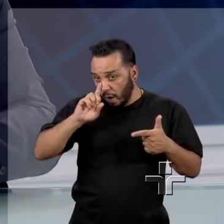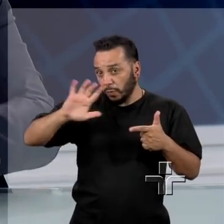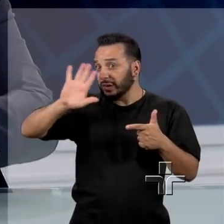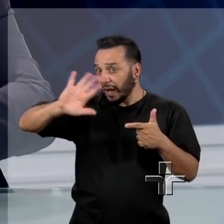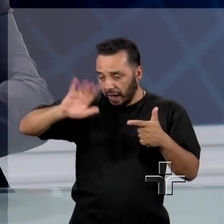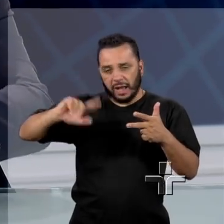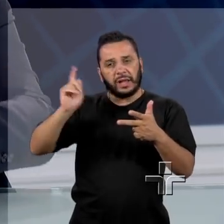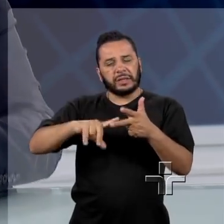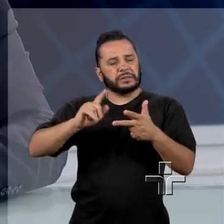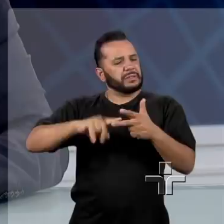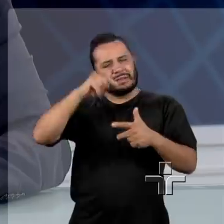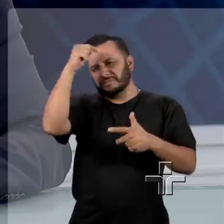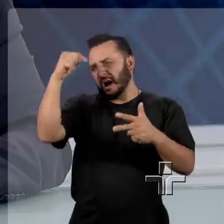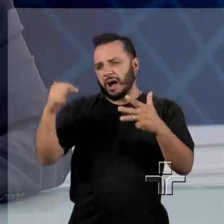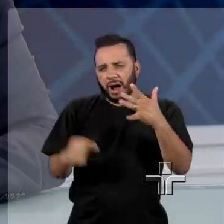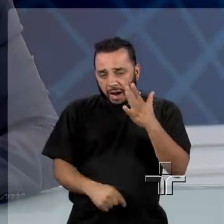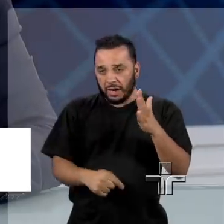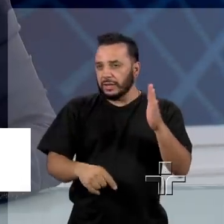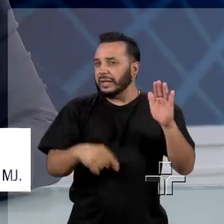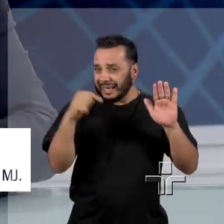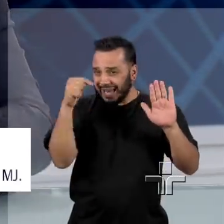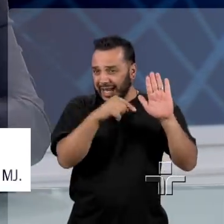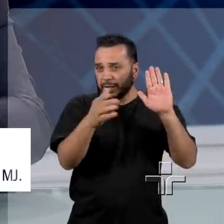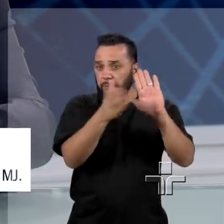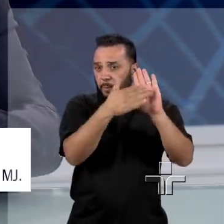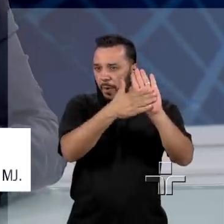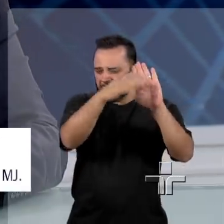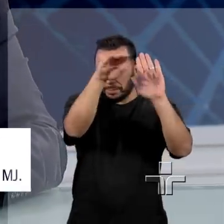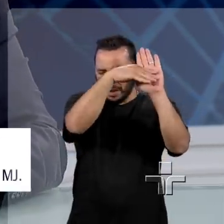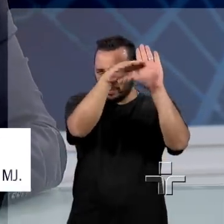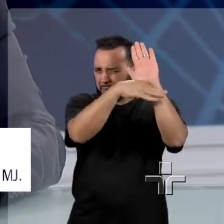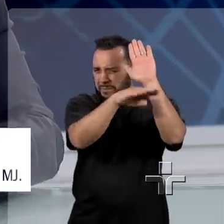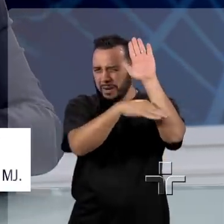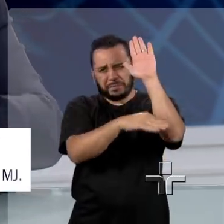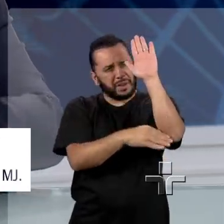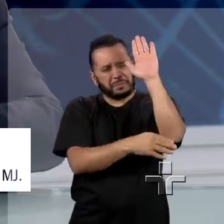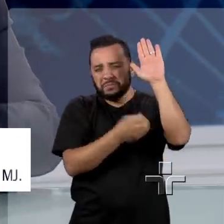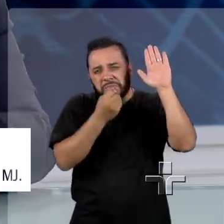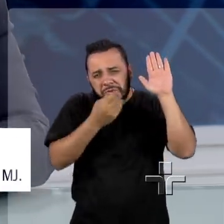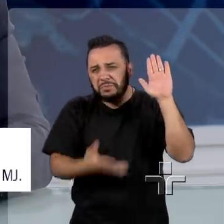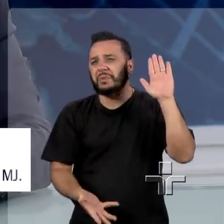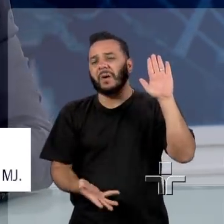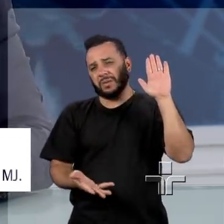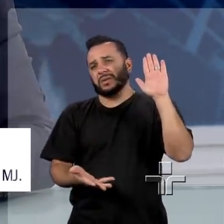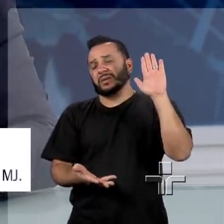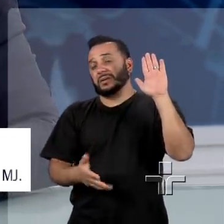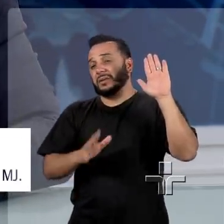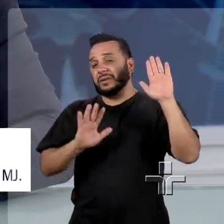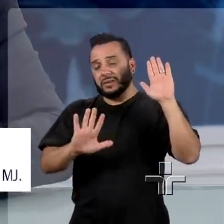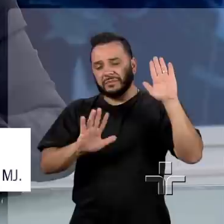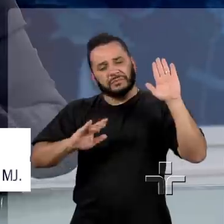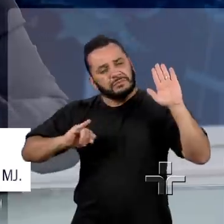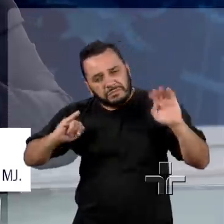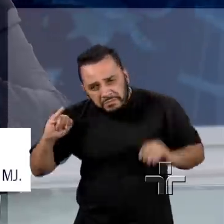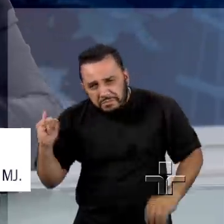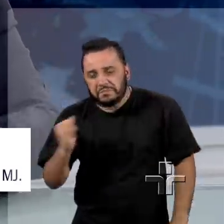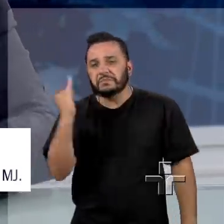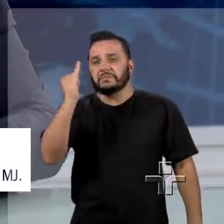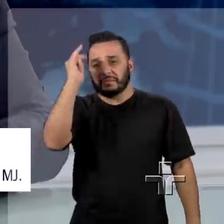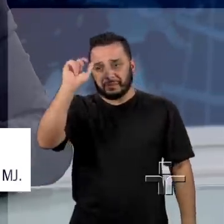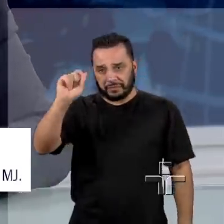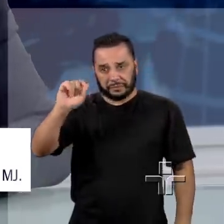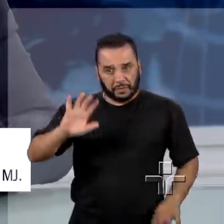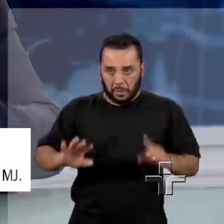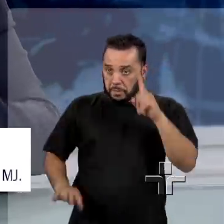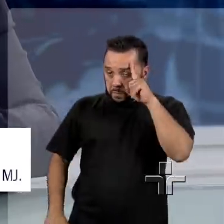coisas. É muito rico o pacote em matéria de medidas. E é muito importante que o Sérgio